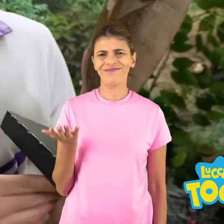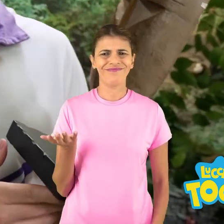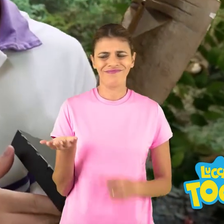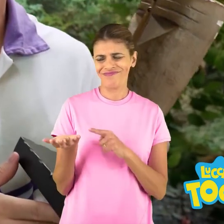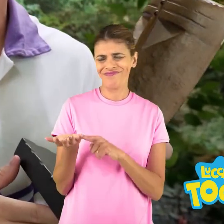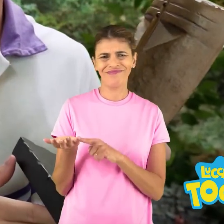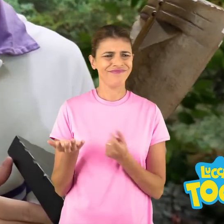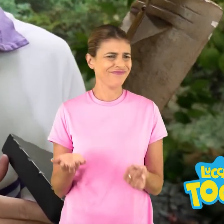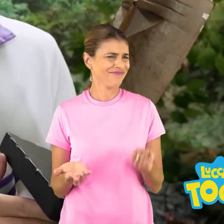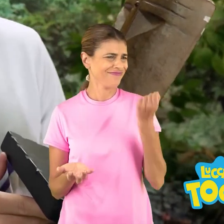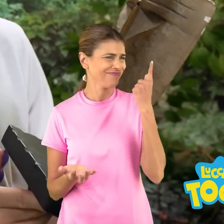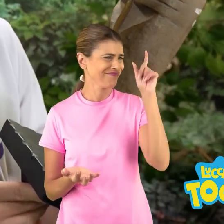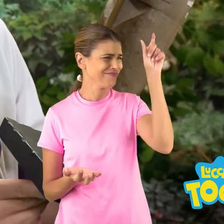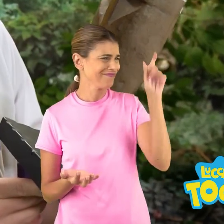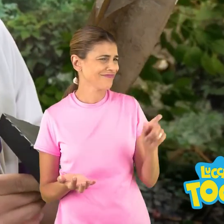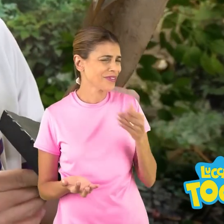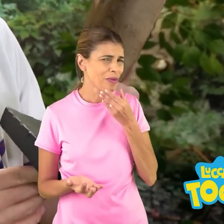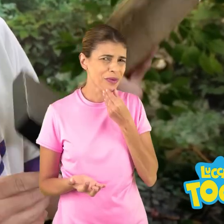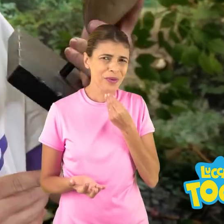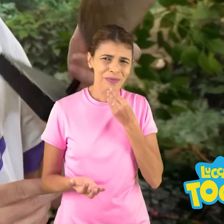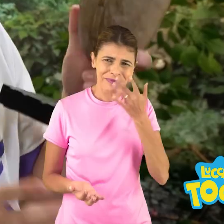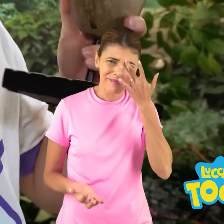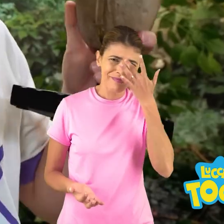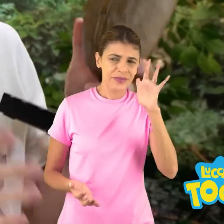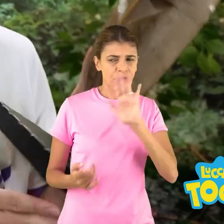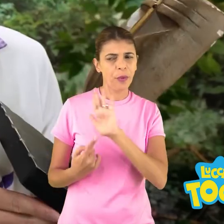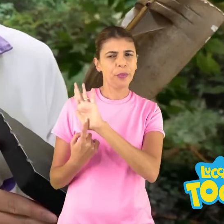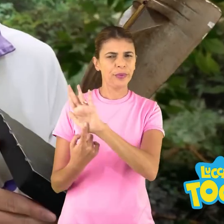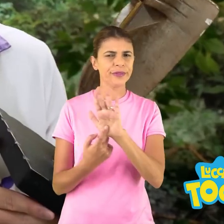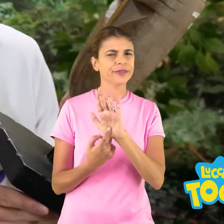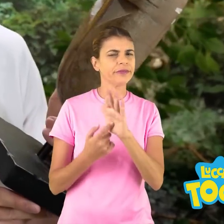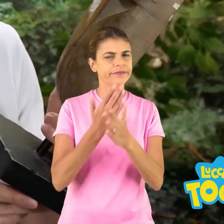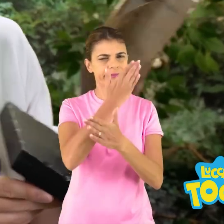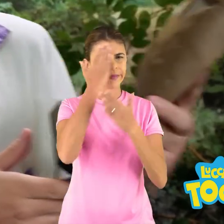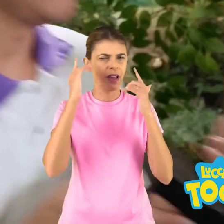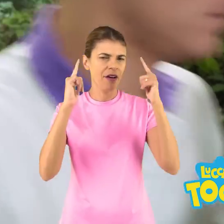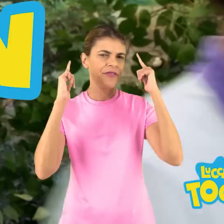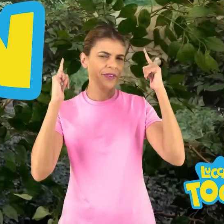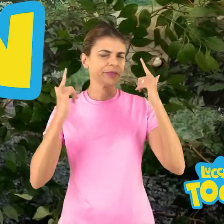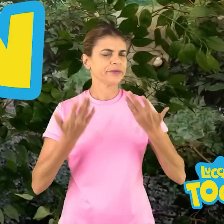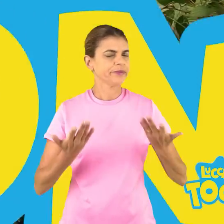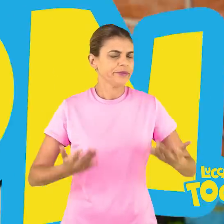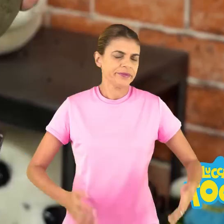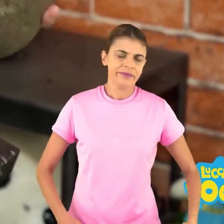Que cara estranho. É melhor eu mostrar isso pros outros aventureiros.